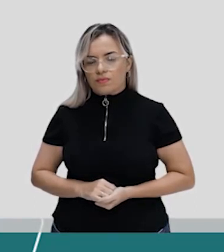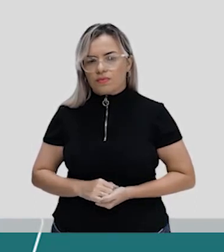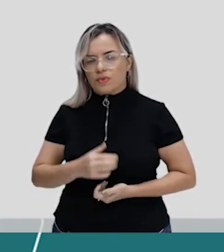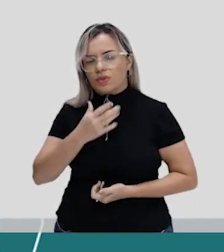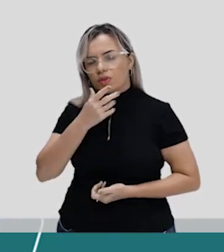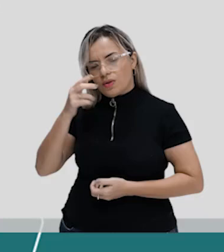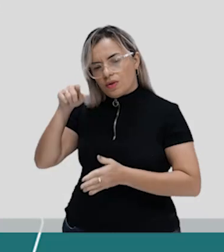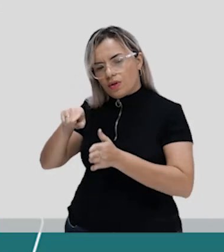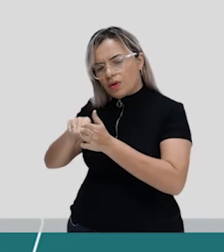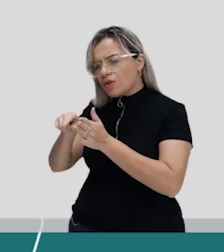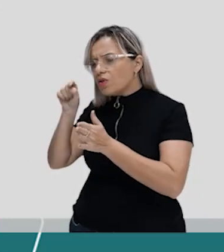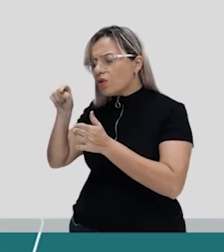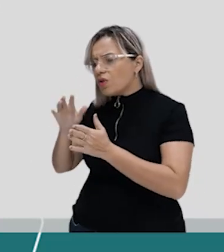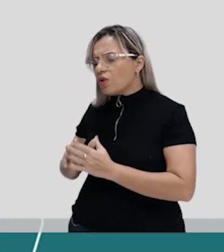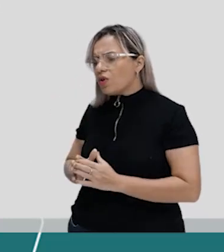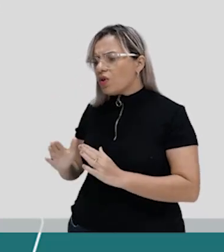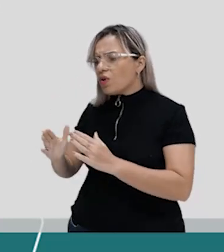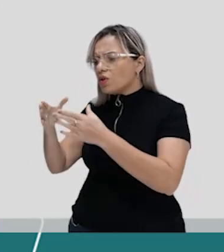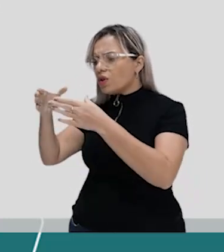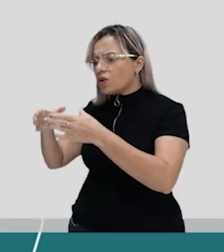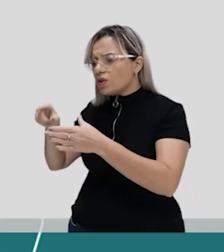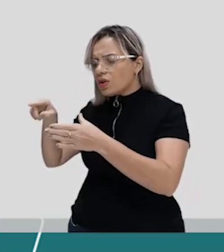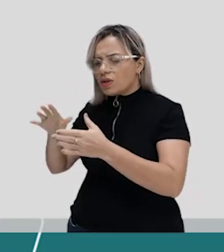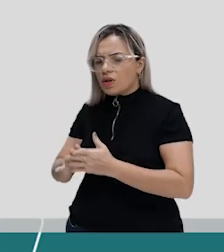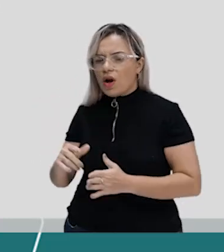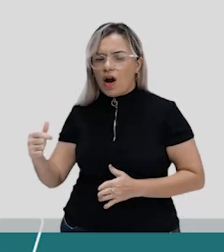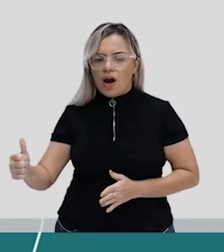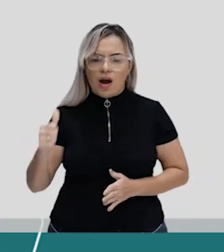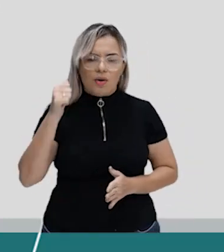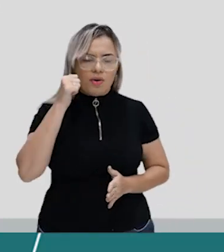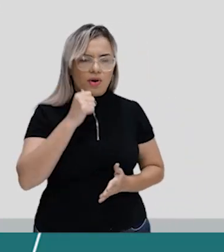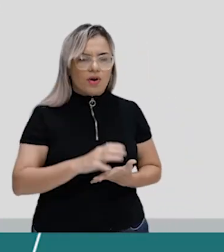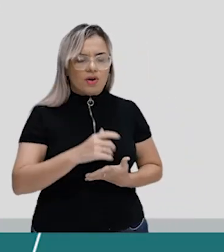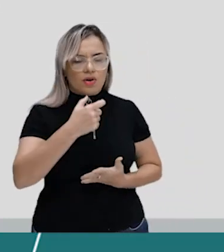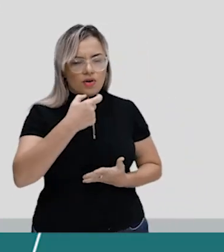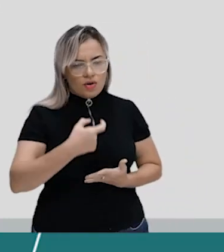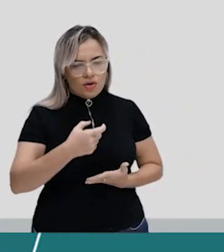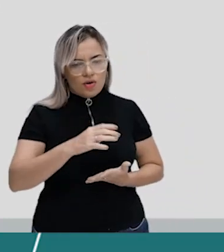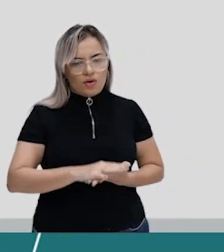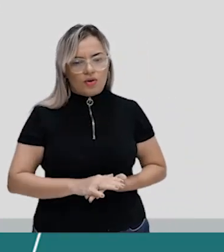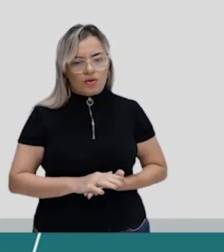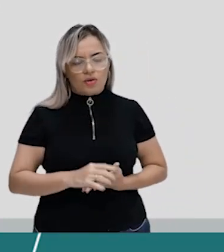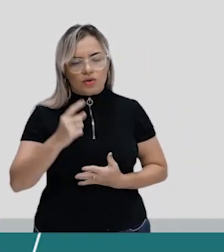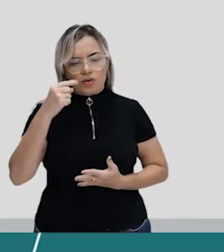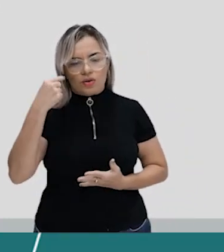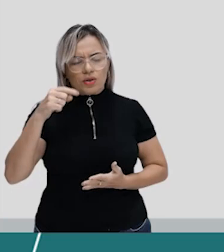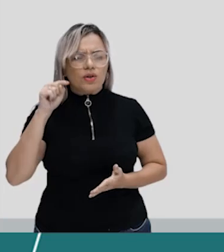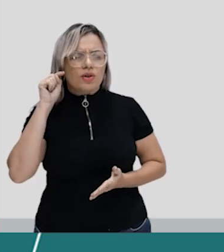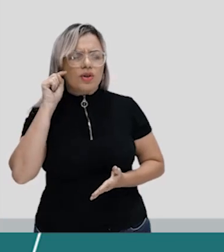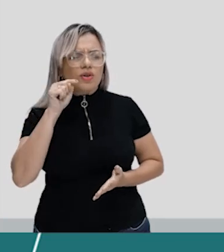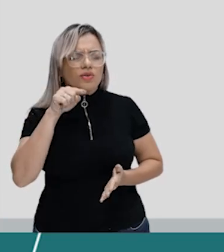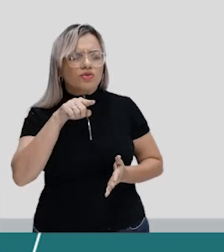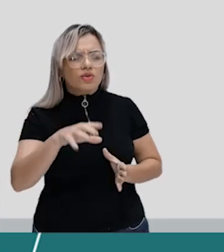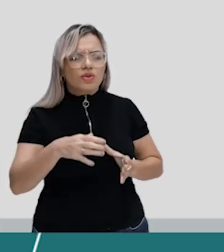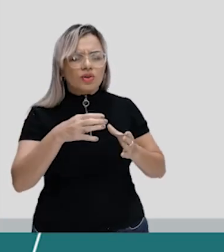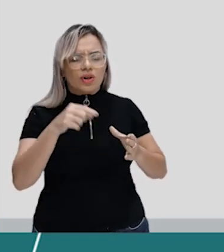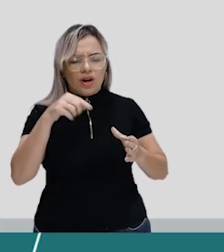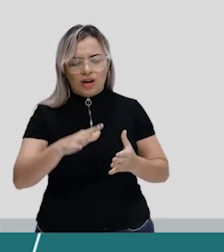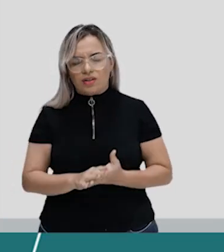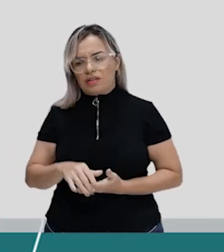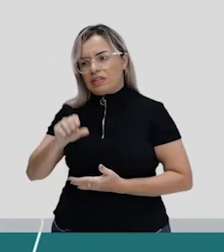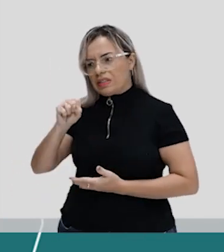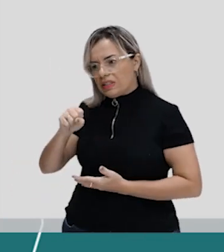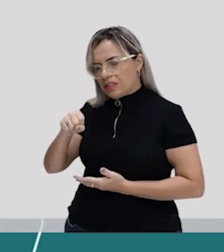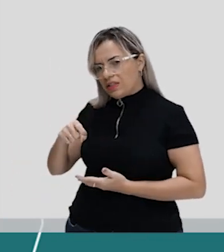de onde a senhora é? Sou espanhola. E o senhor é mexicano? Sim, sou mexicano